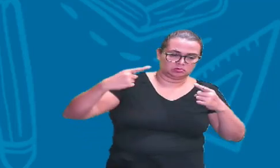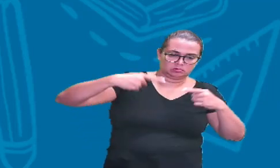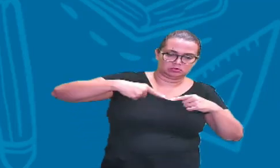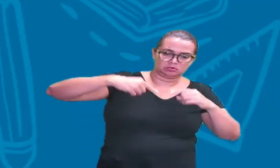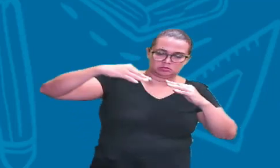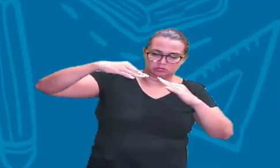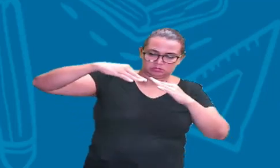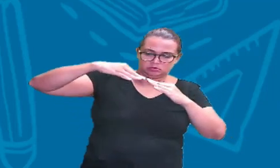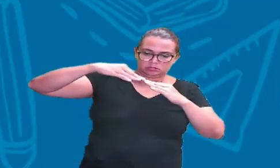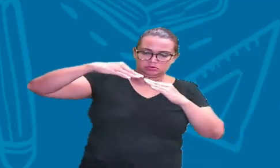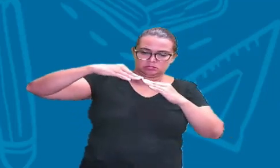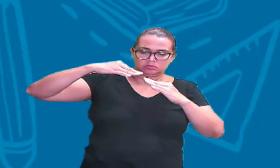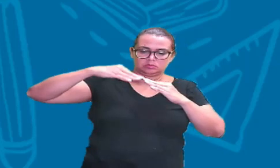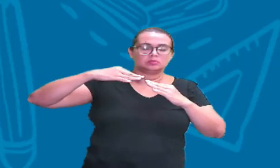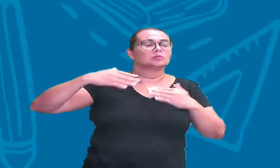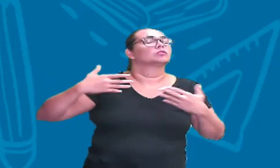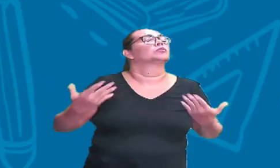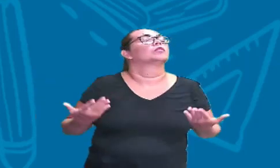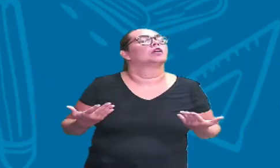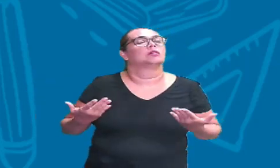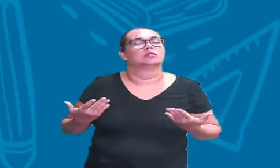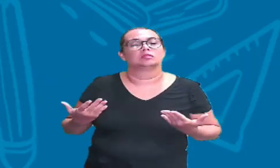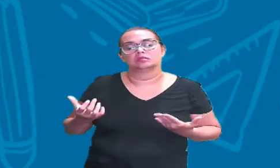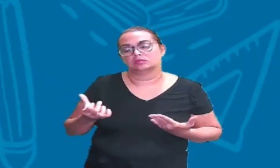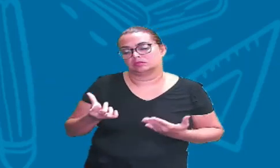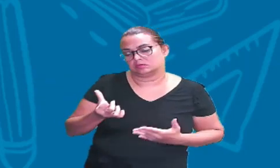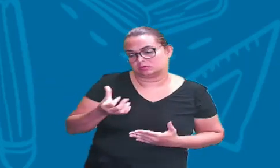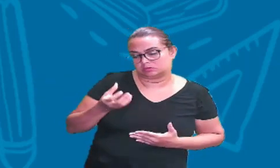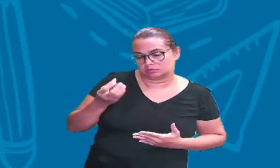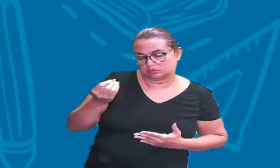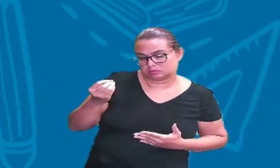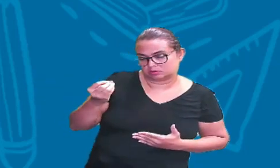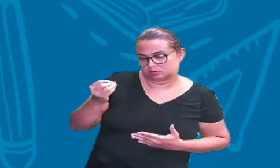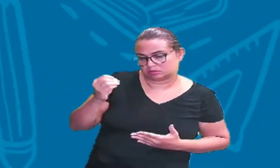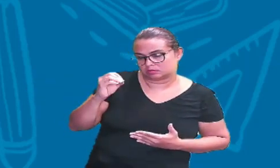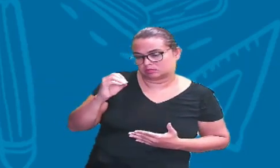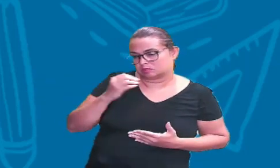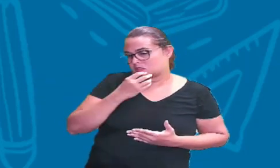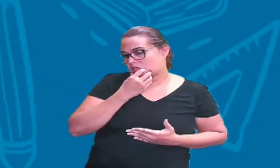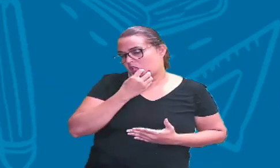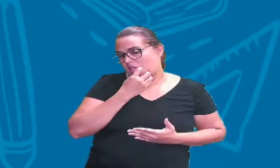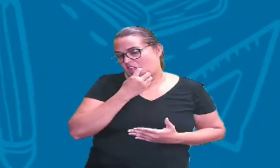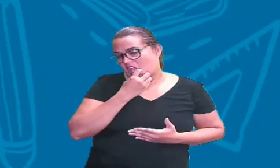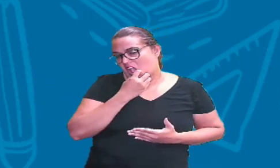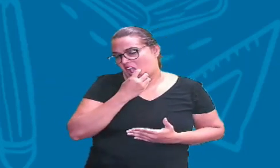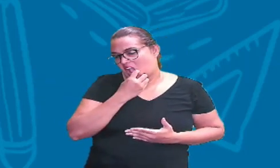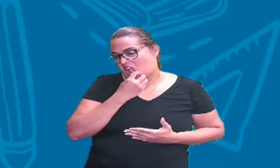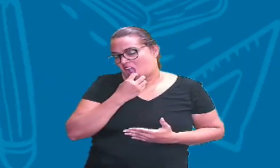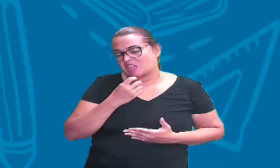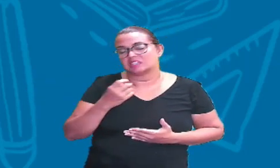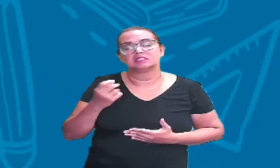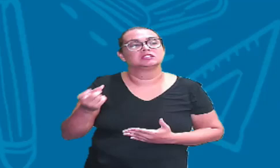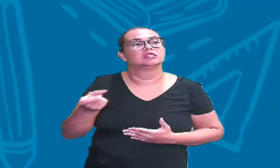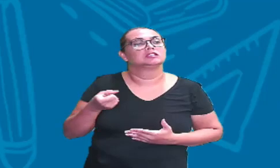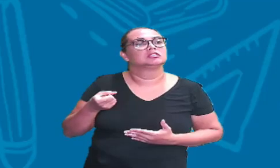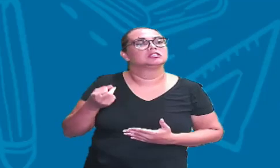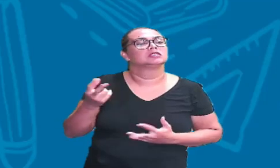de frente para quem? De frente para 60. Então, quanto é que vale